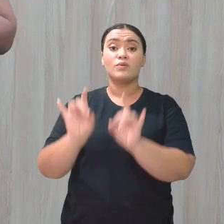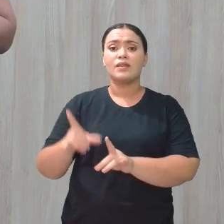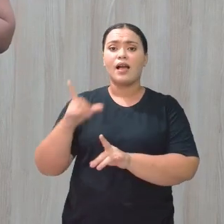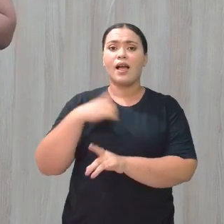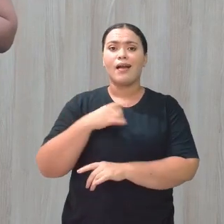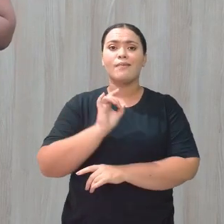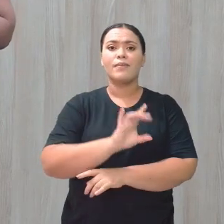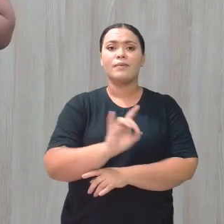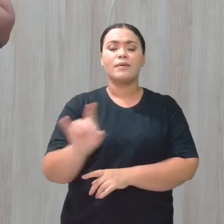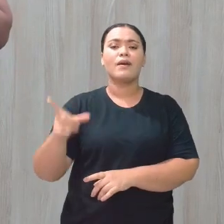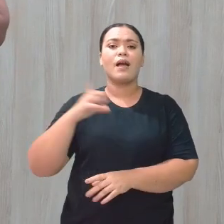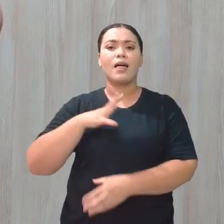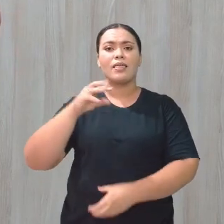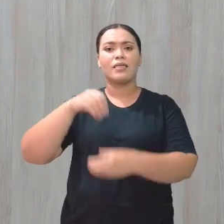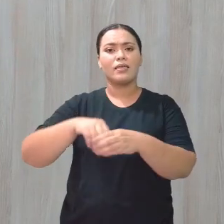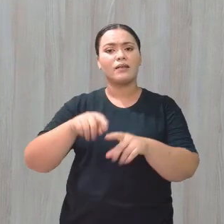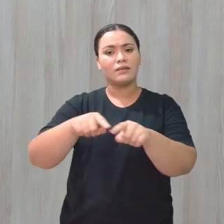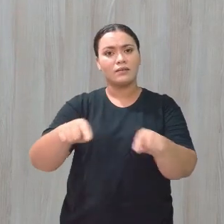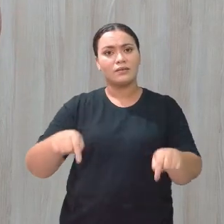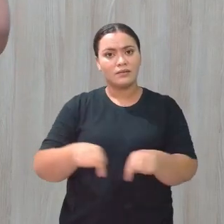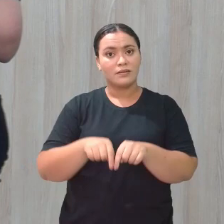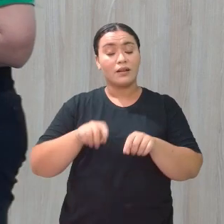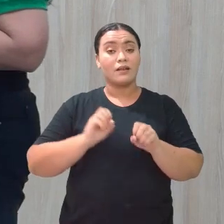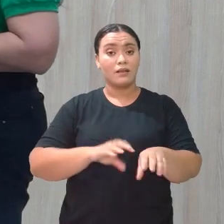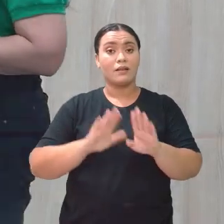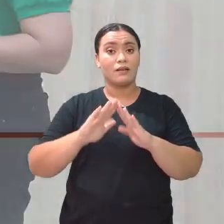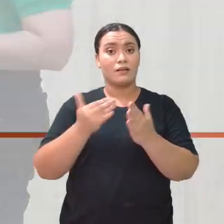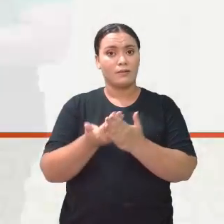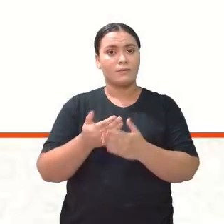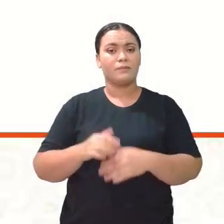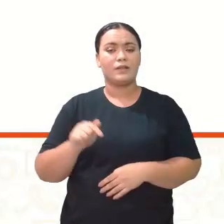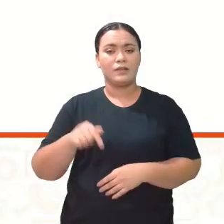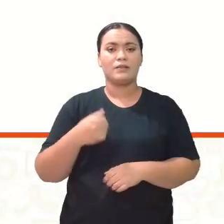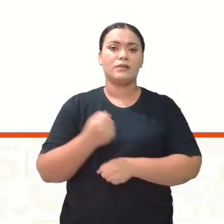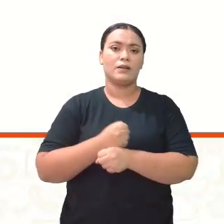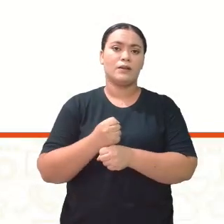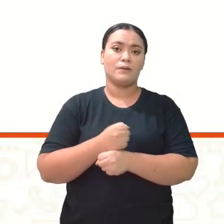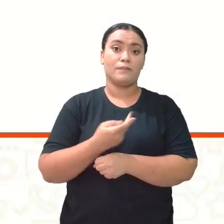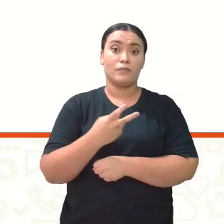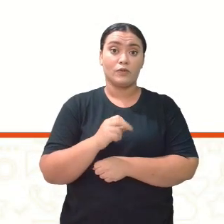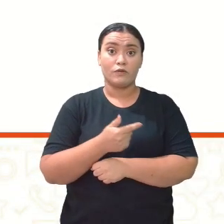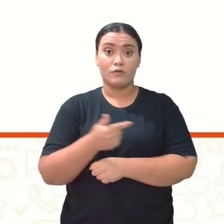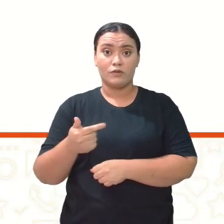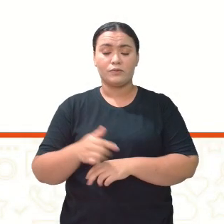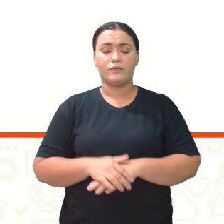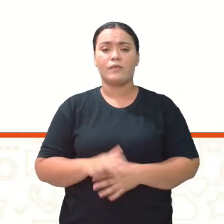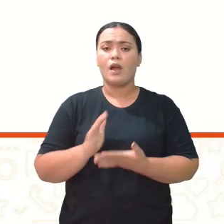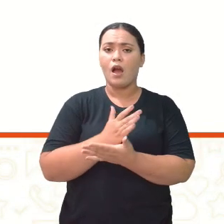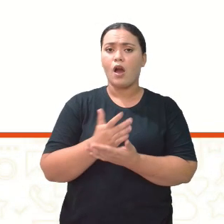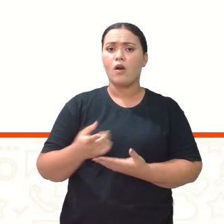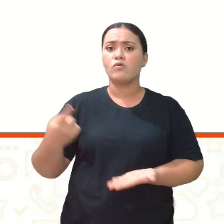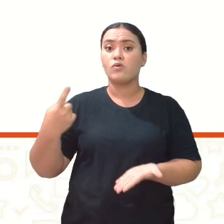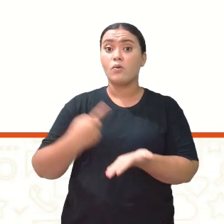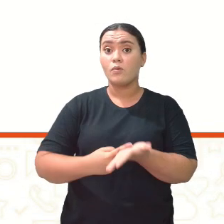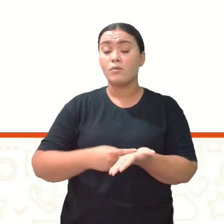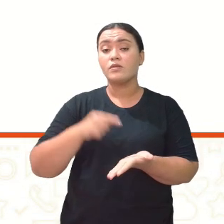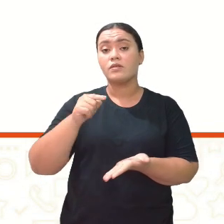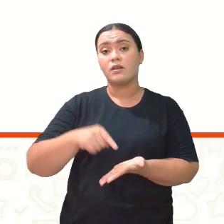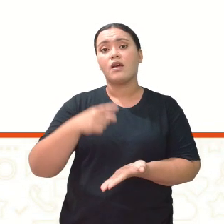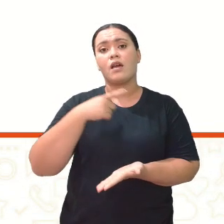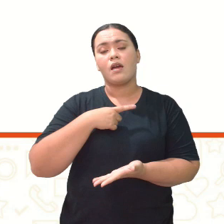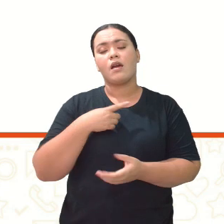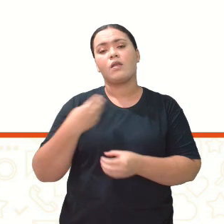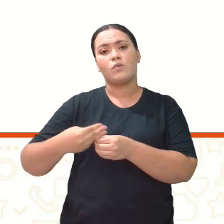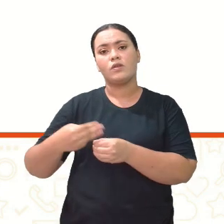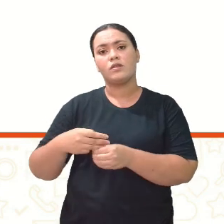sala de aula este ano de 2022. Alguns compromissos dos municípios referentes ao programa BPC